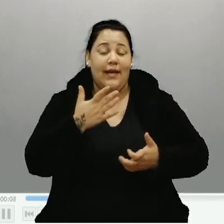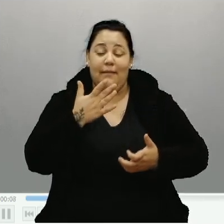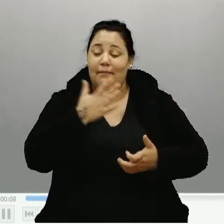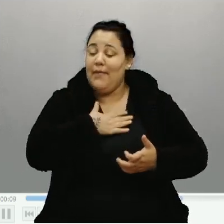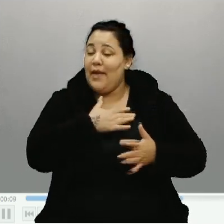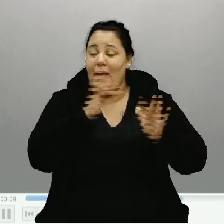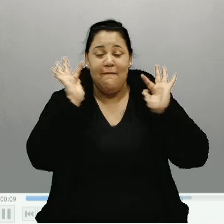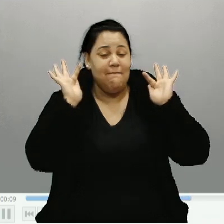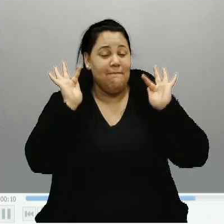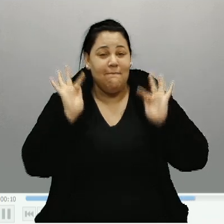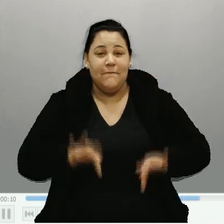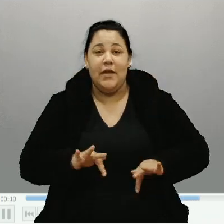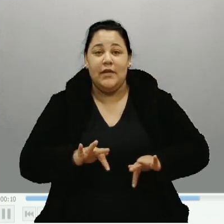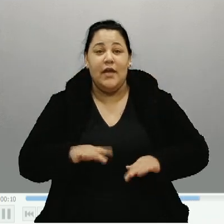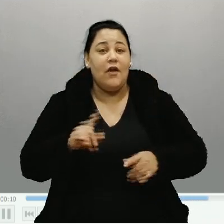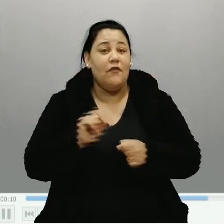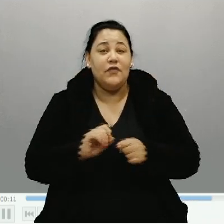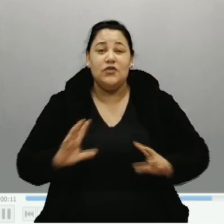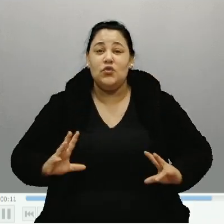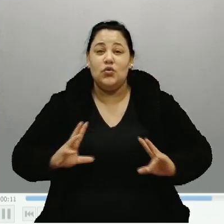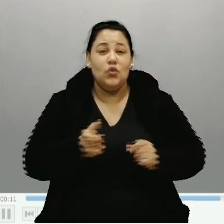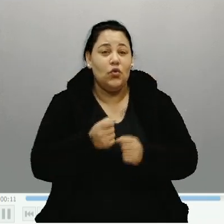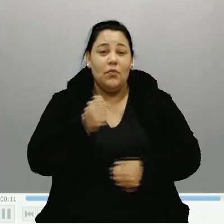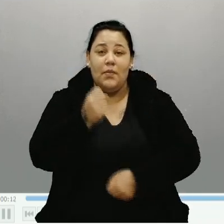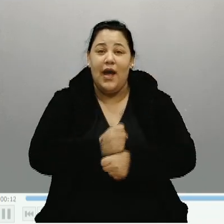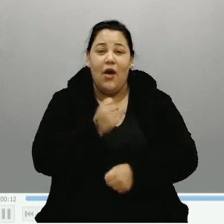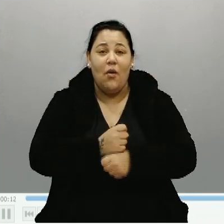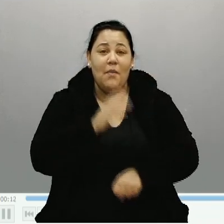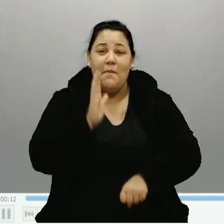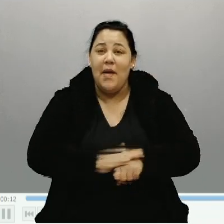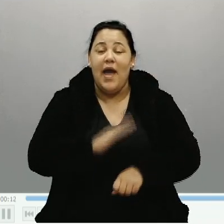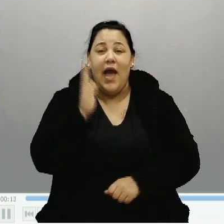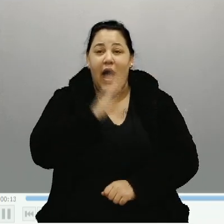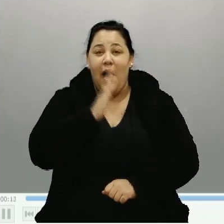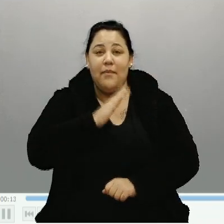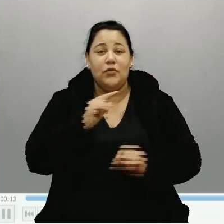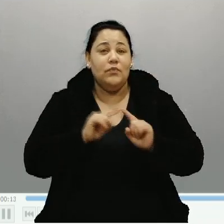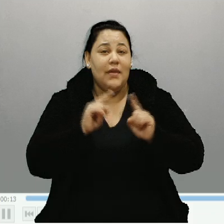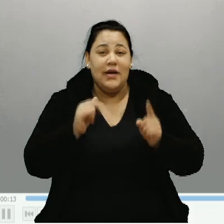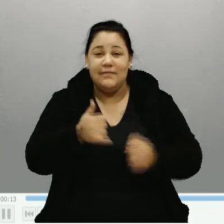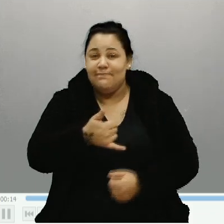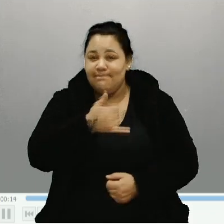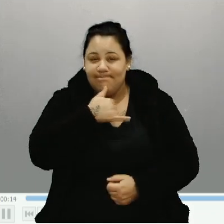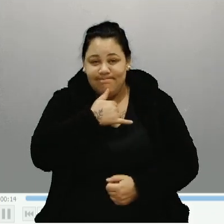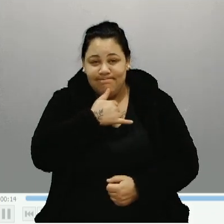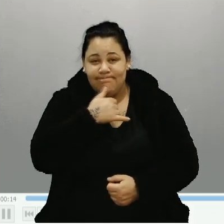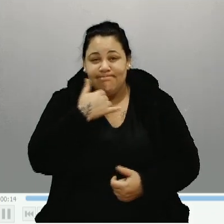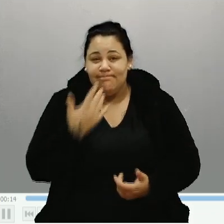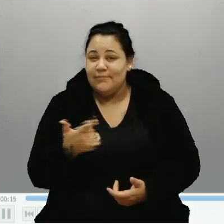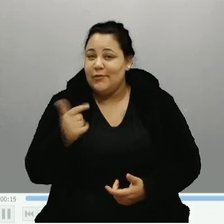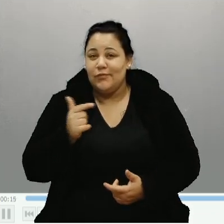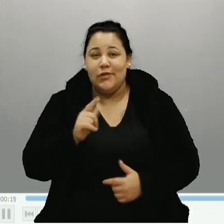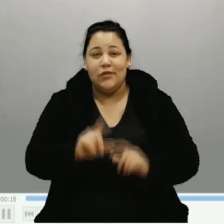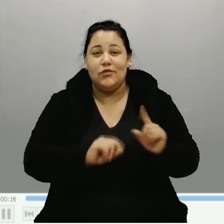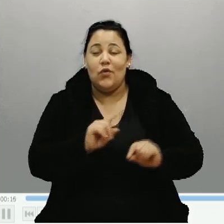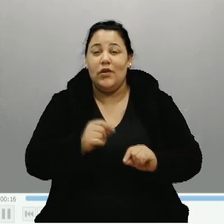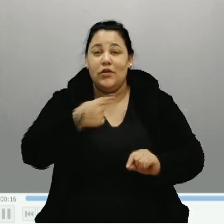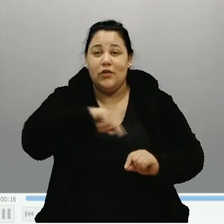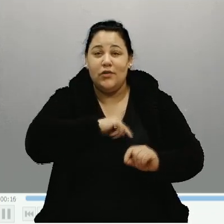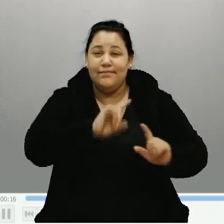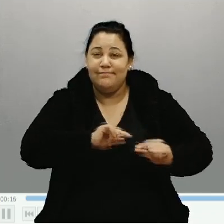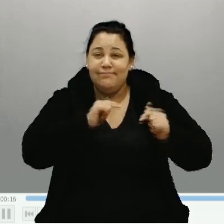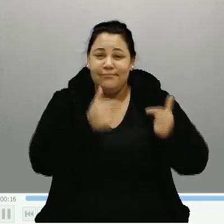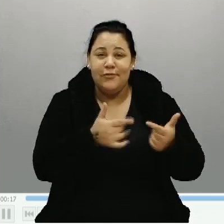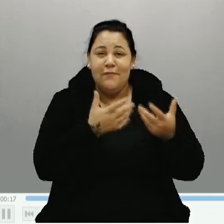de tudo para que essa obra pudesse andar mais rápido, mas infelizmente não teve alternativa e nós tomamos a decisão